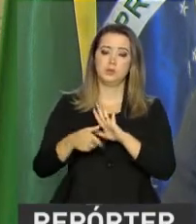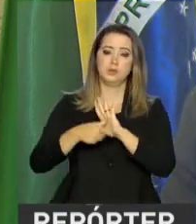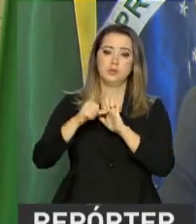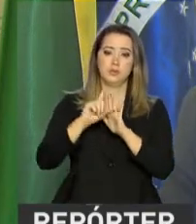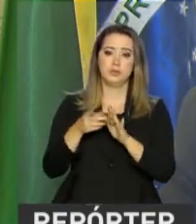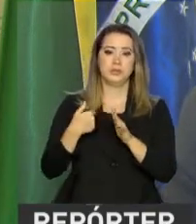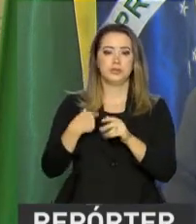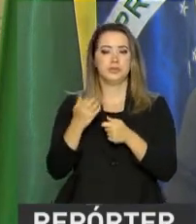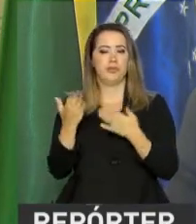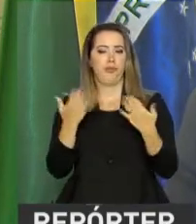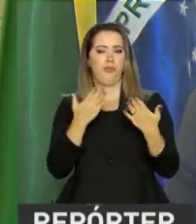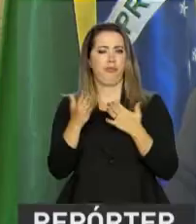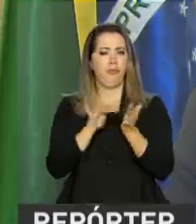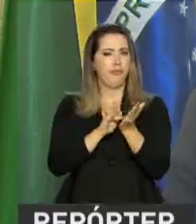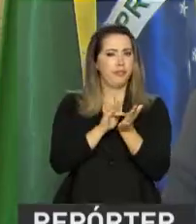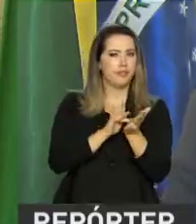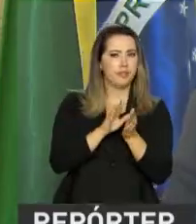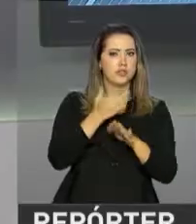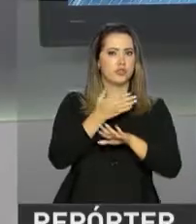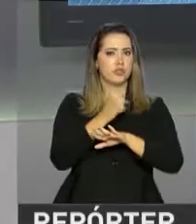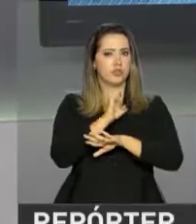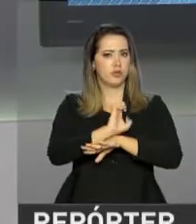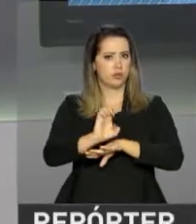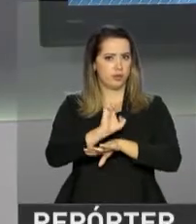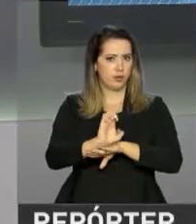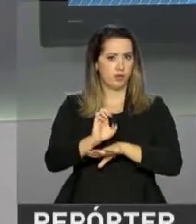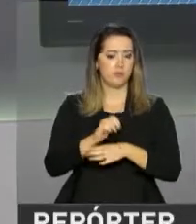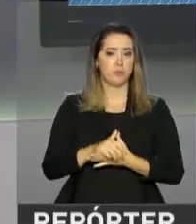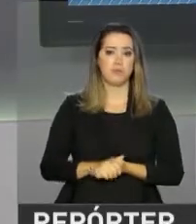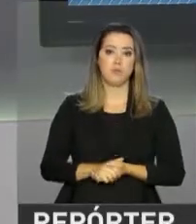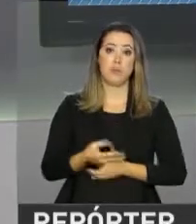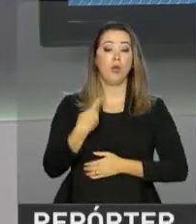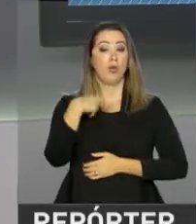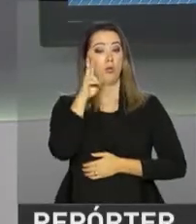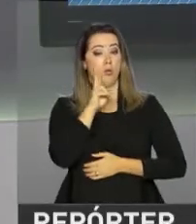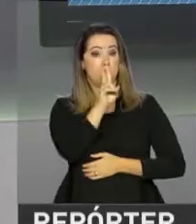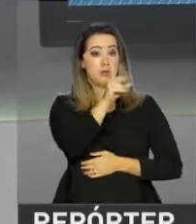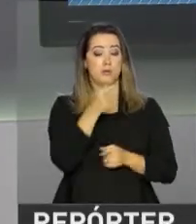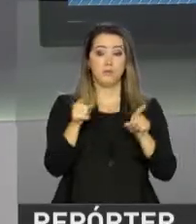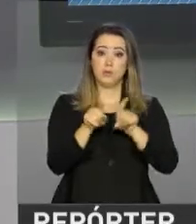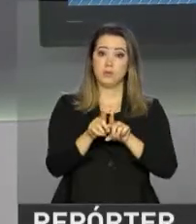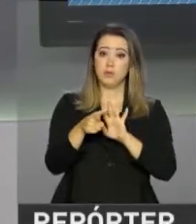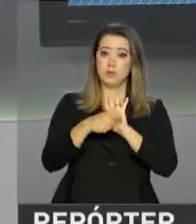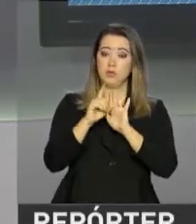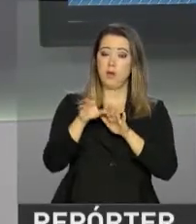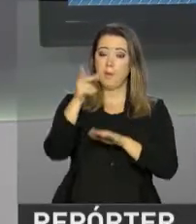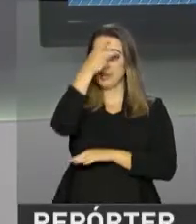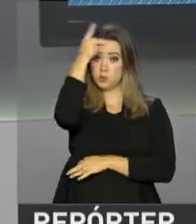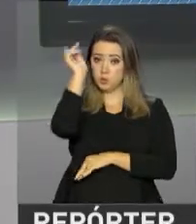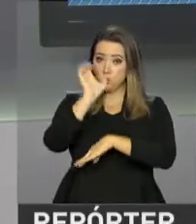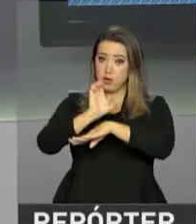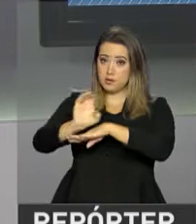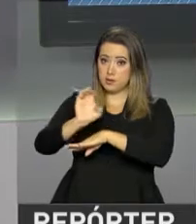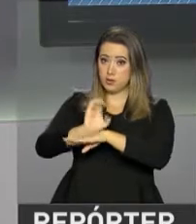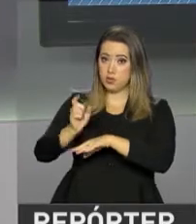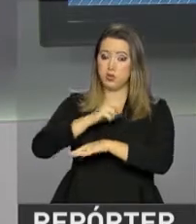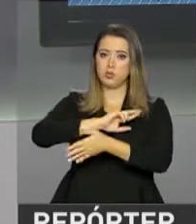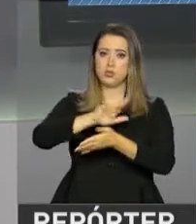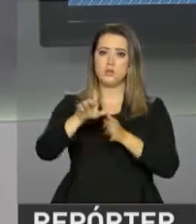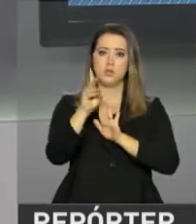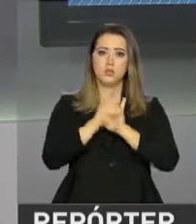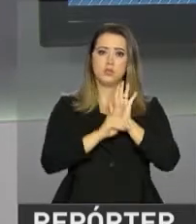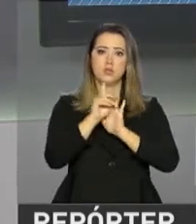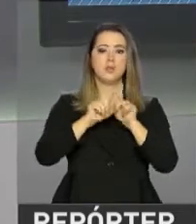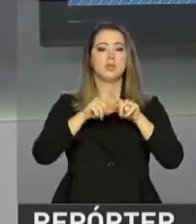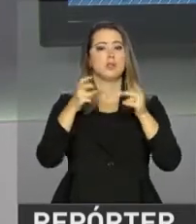mascarado como como estagiária bom como vimos na reportagem estagiários têm uma série de direitos mas também